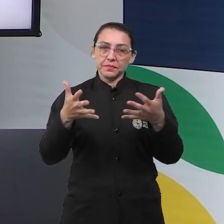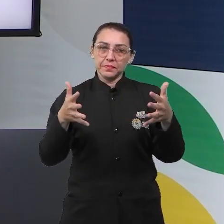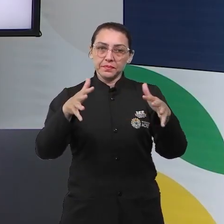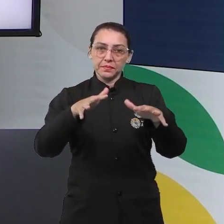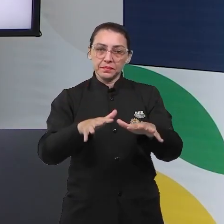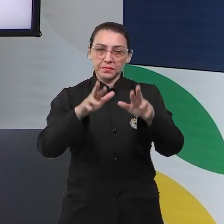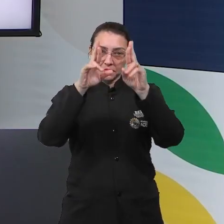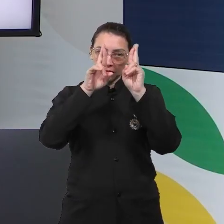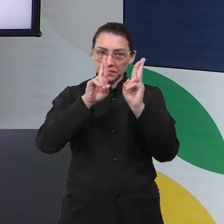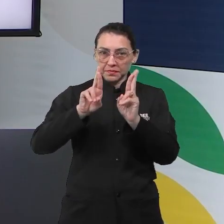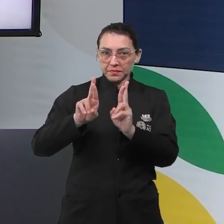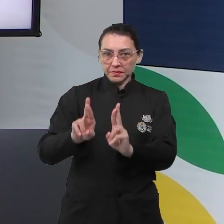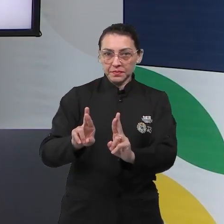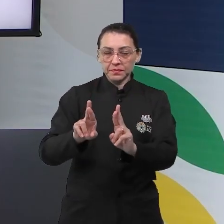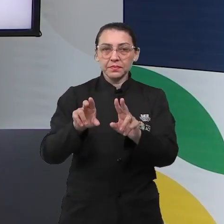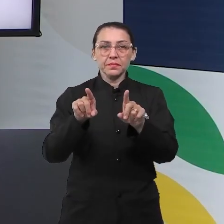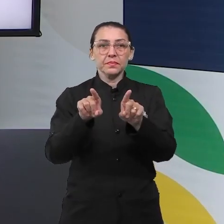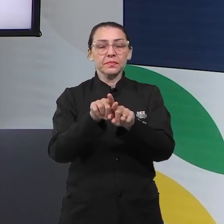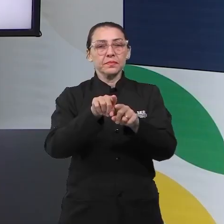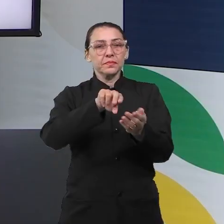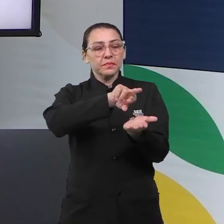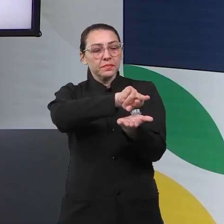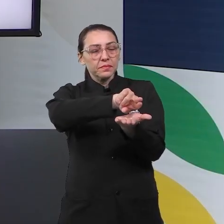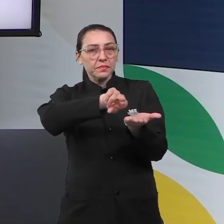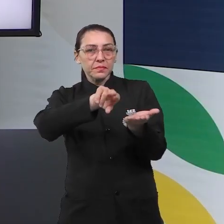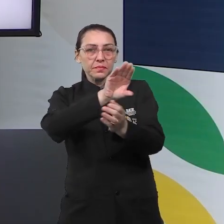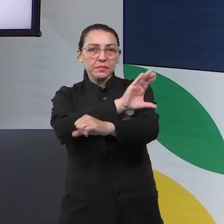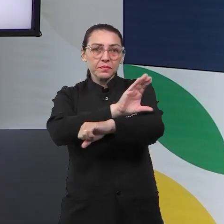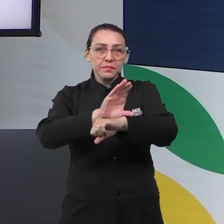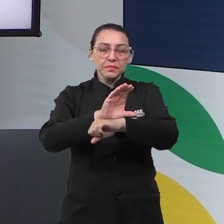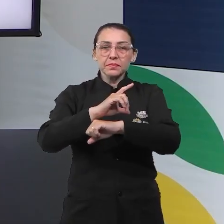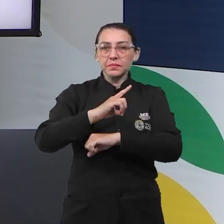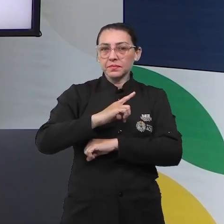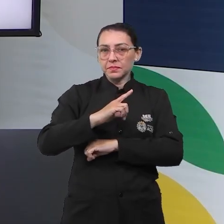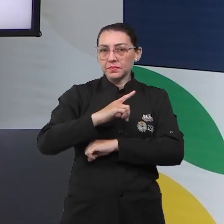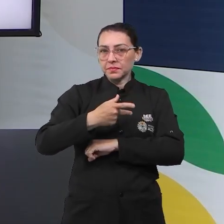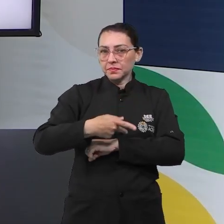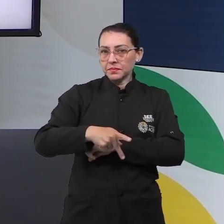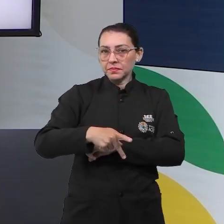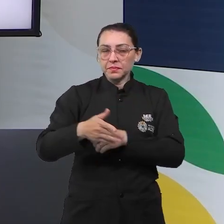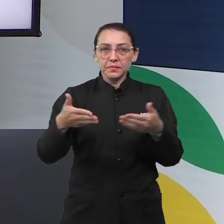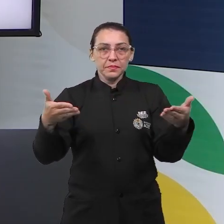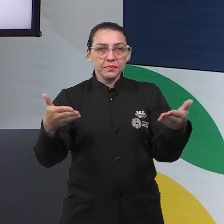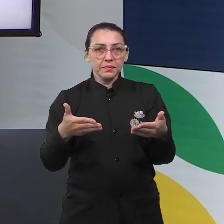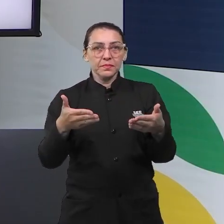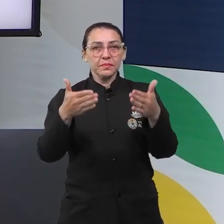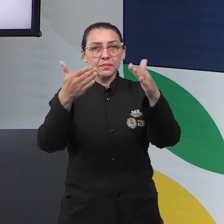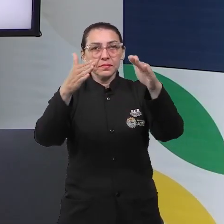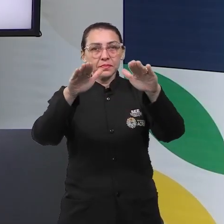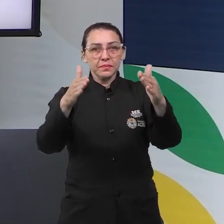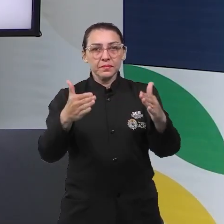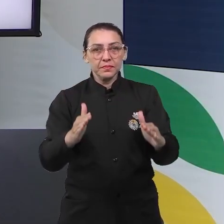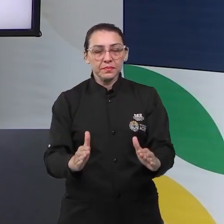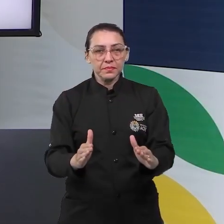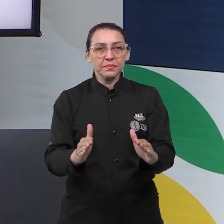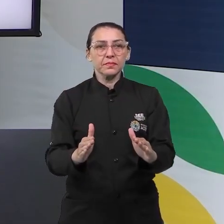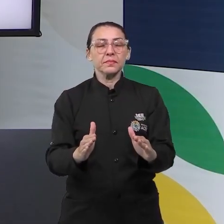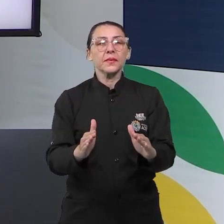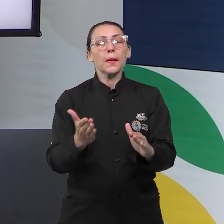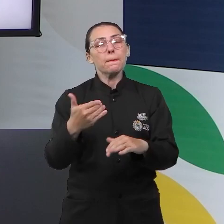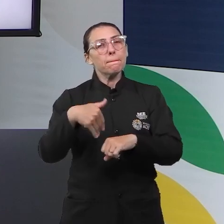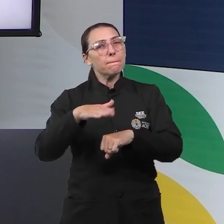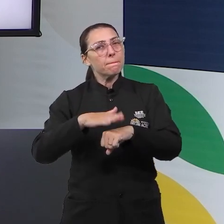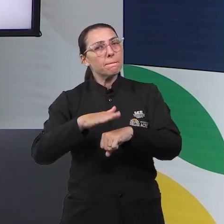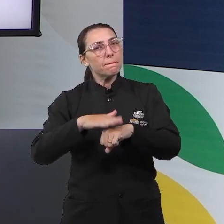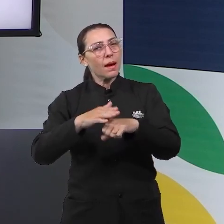inclusão, respeito às diversas culturas que existem por aqui. Hoje nós vamos analisar em um aspecto um pouco